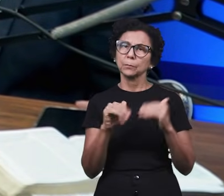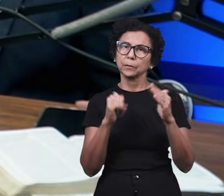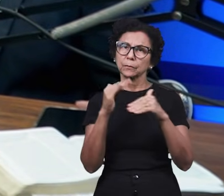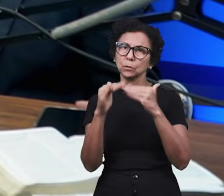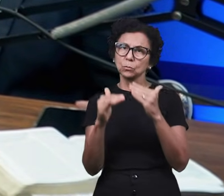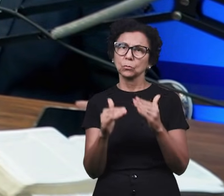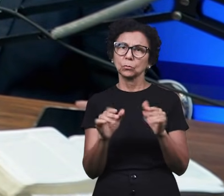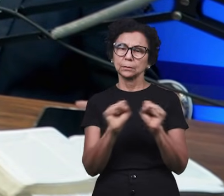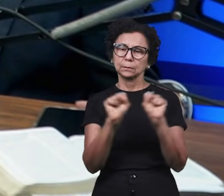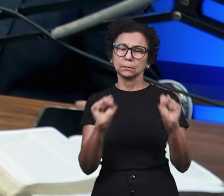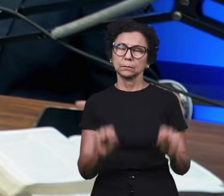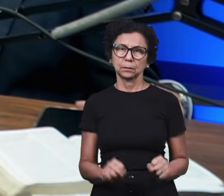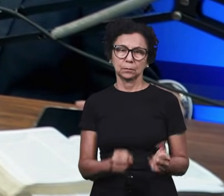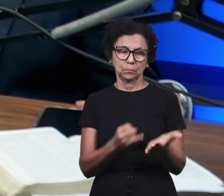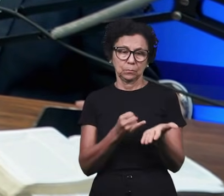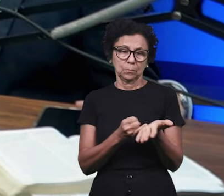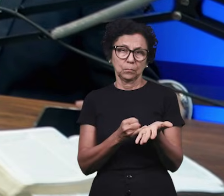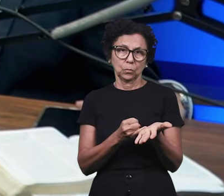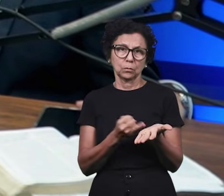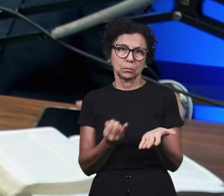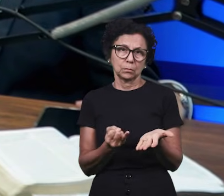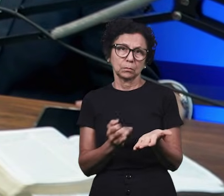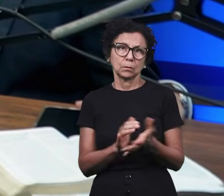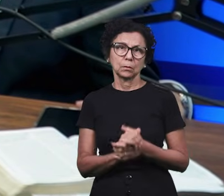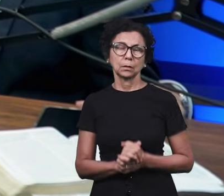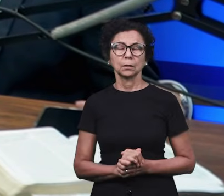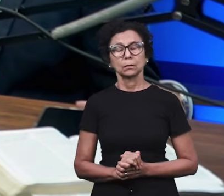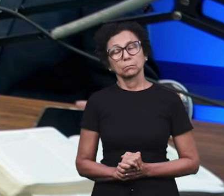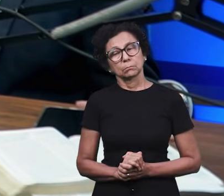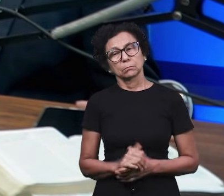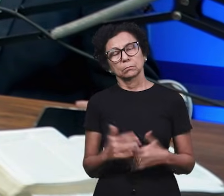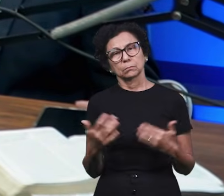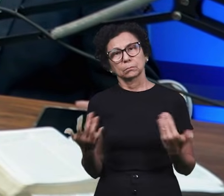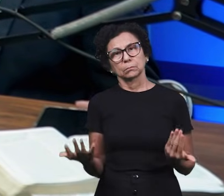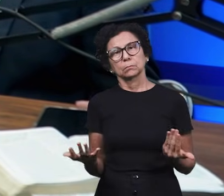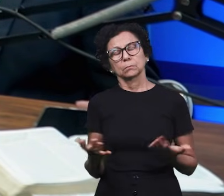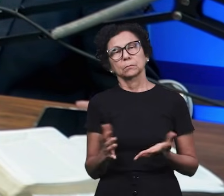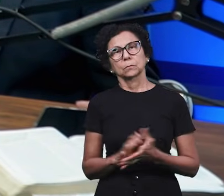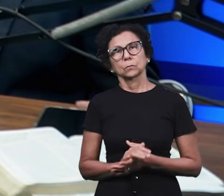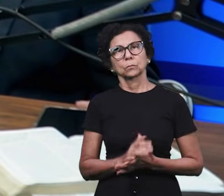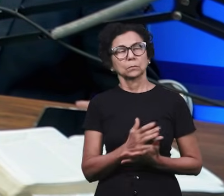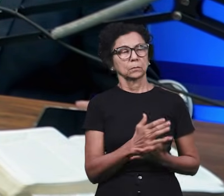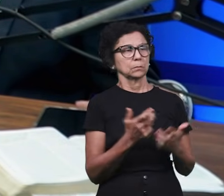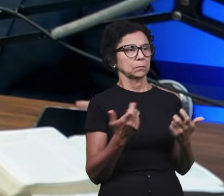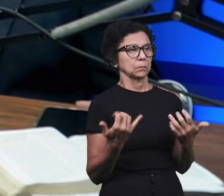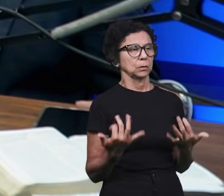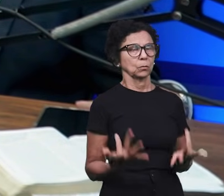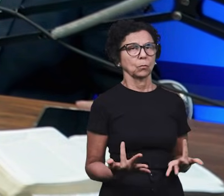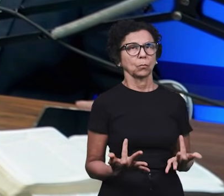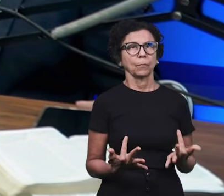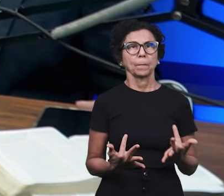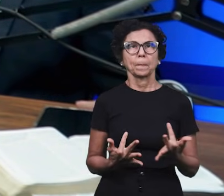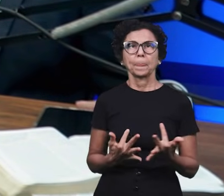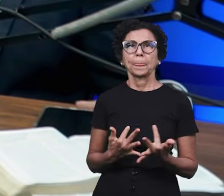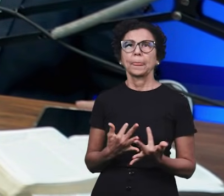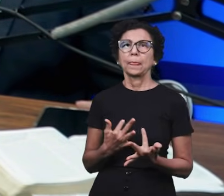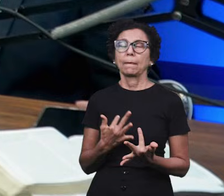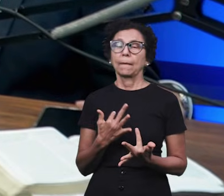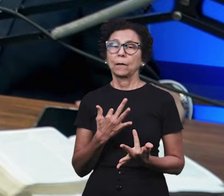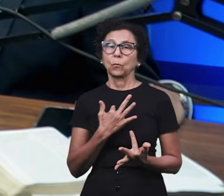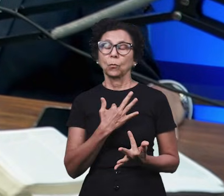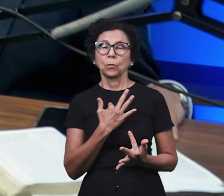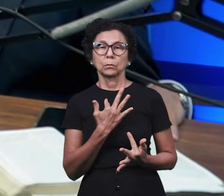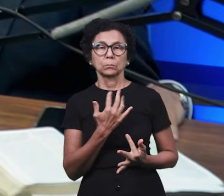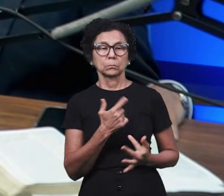imposto. Até porque essa é a lógica da dominação, né? Como já foi colocado, todas as vezes que um povo dominava um